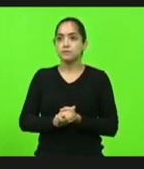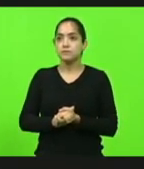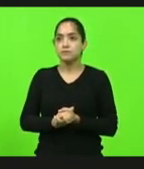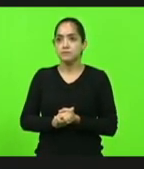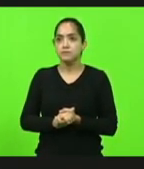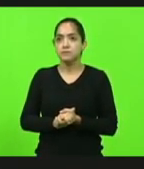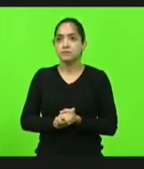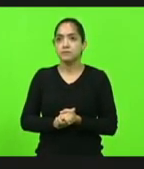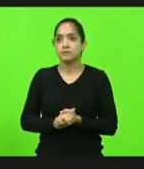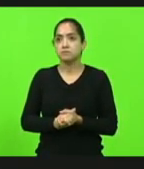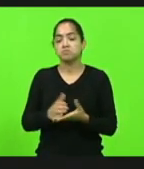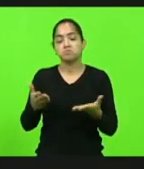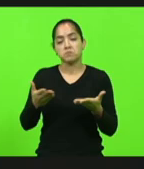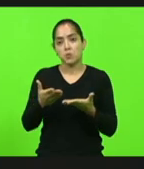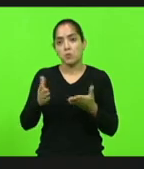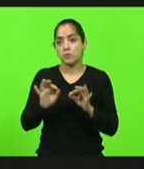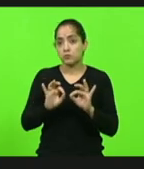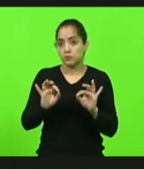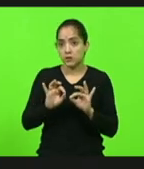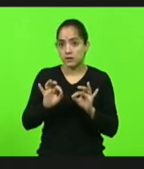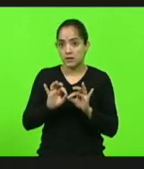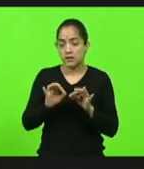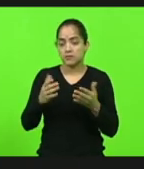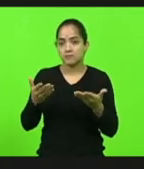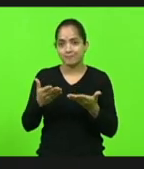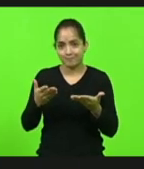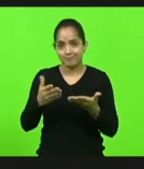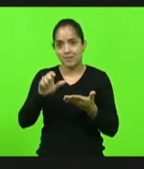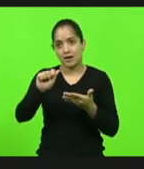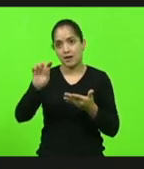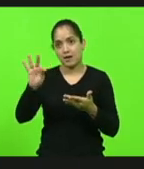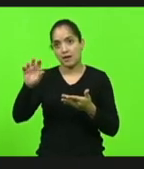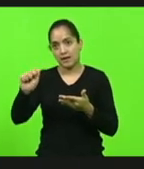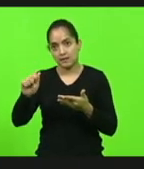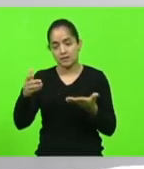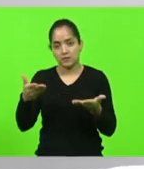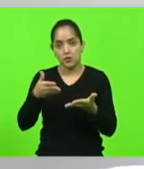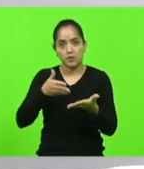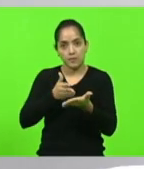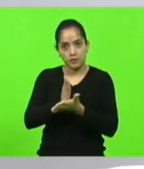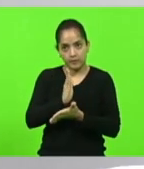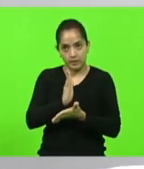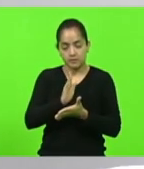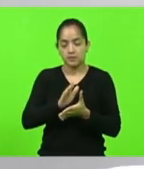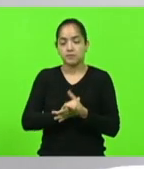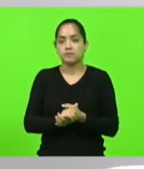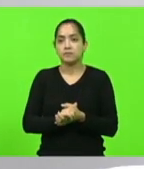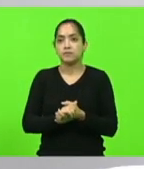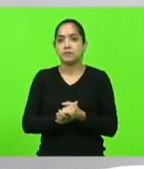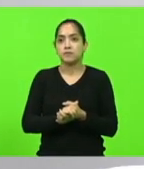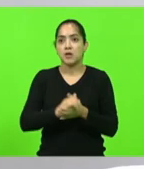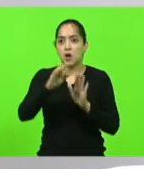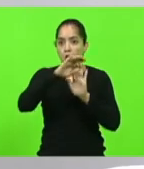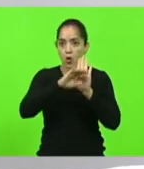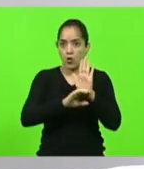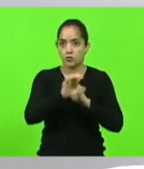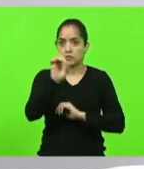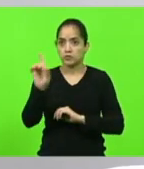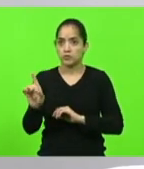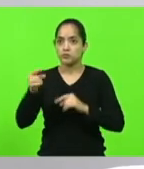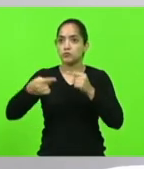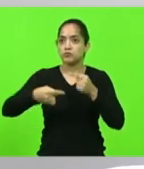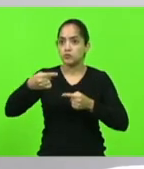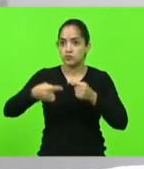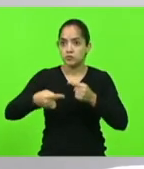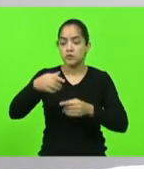e como não há manifestação considero ata aprovada a ordem do dia discussão